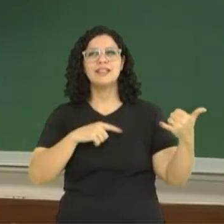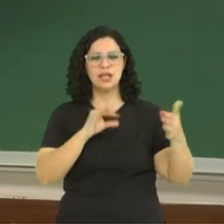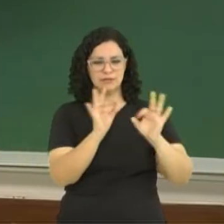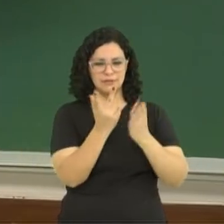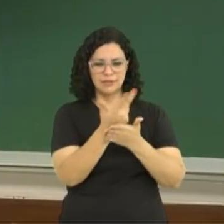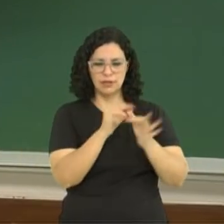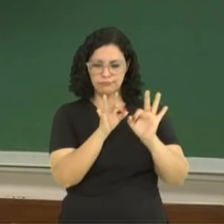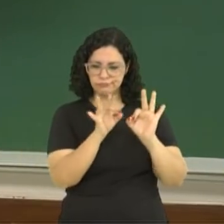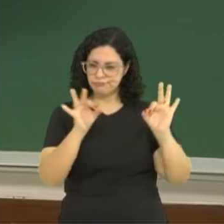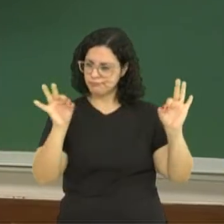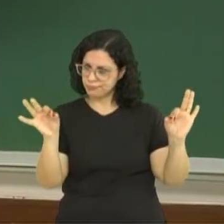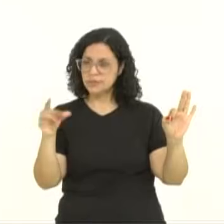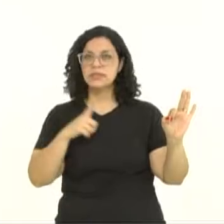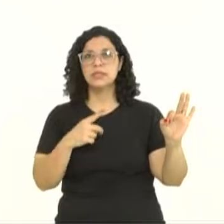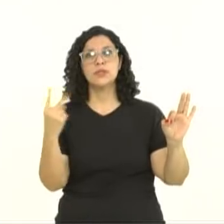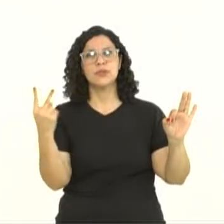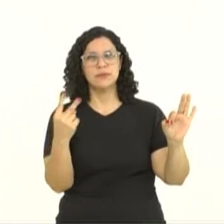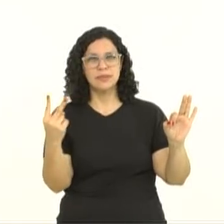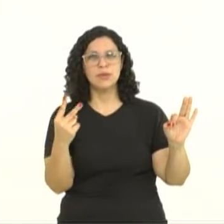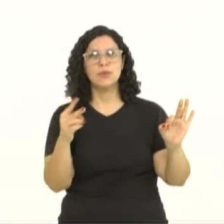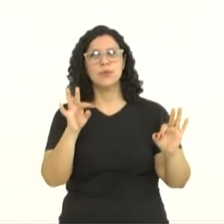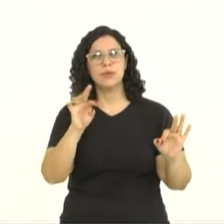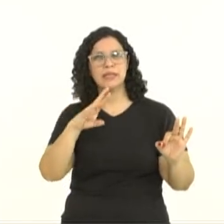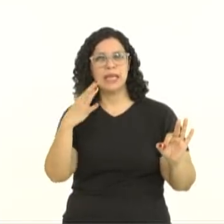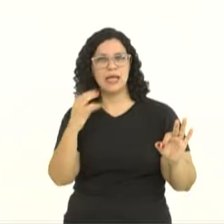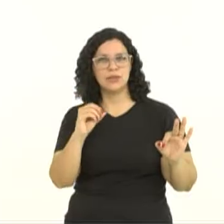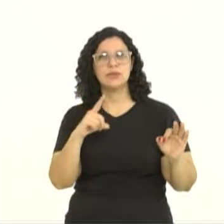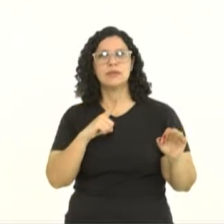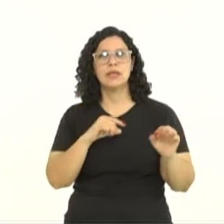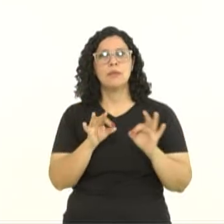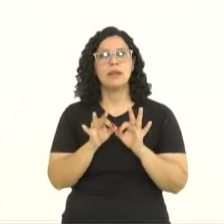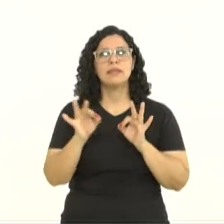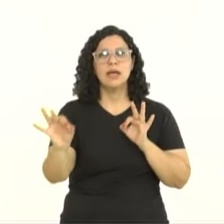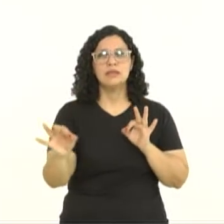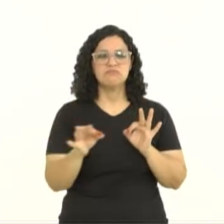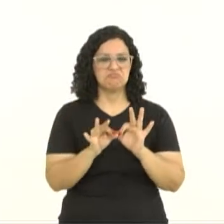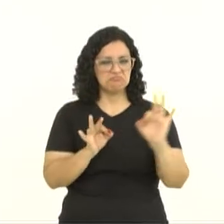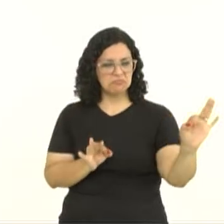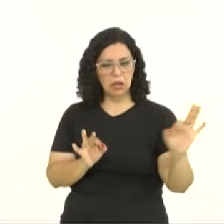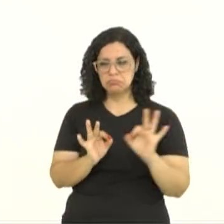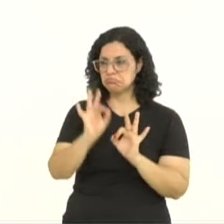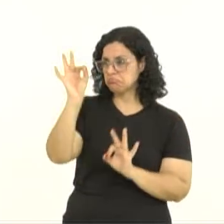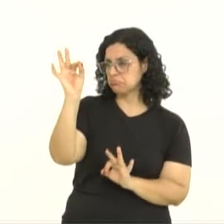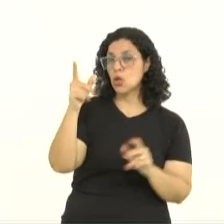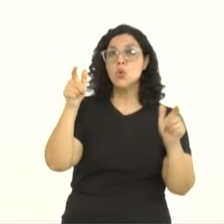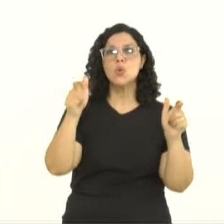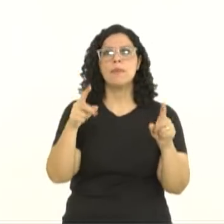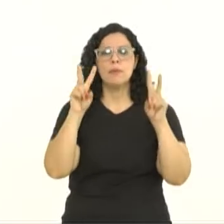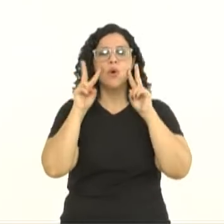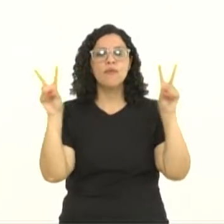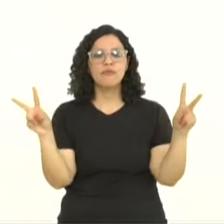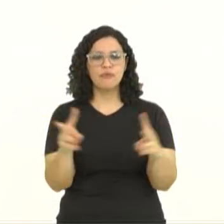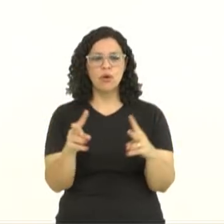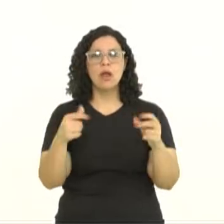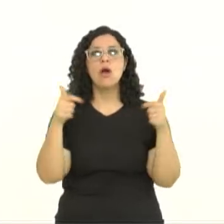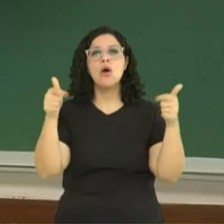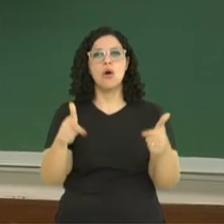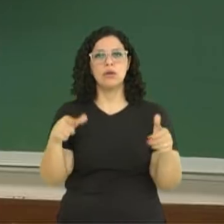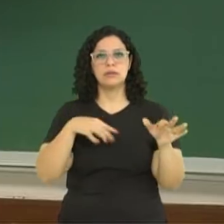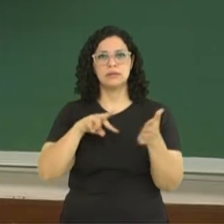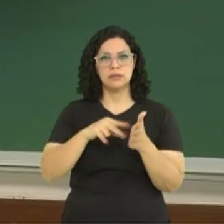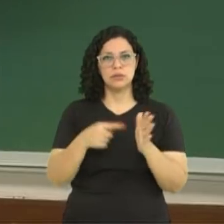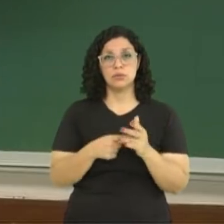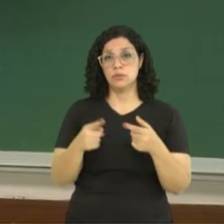aqui, eu tenho um traço, que é o segundo elemento, traço, que é uma trajetória. Interessante que o traço ele sempre direciona o nosso olhar para algum lugar. Então o traço é o